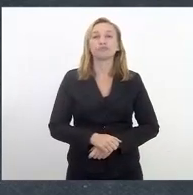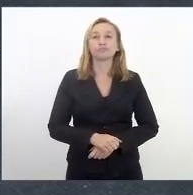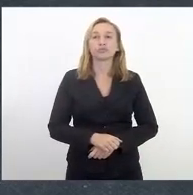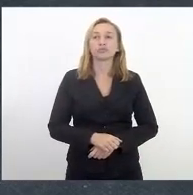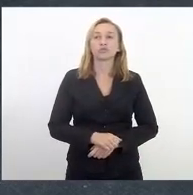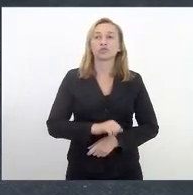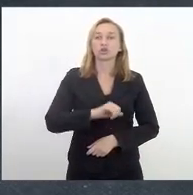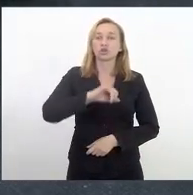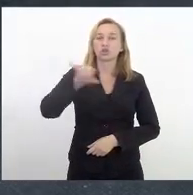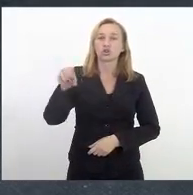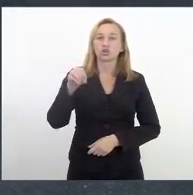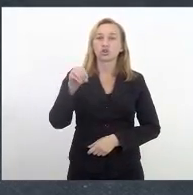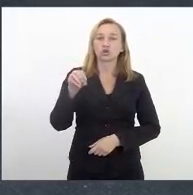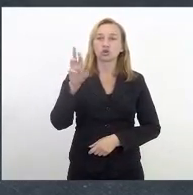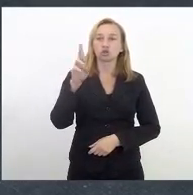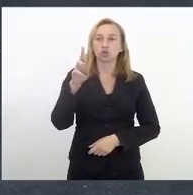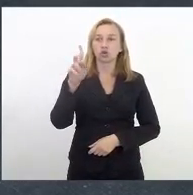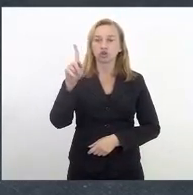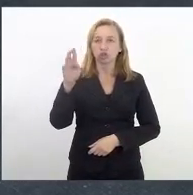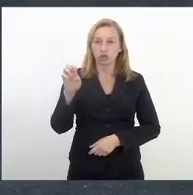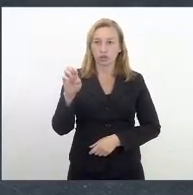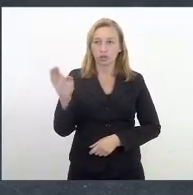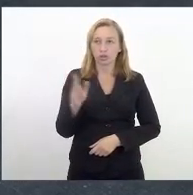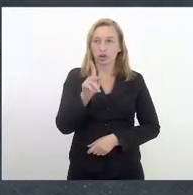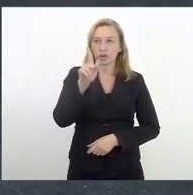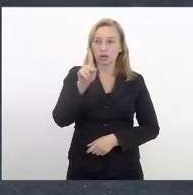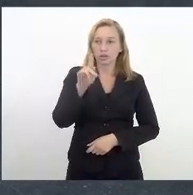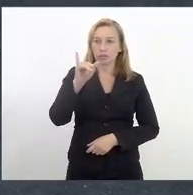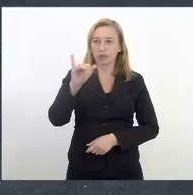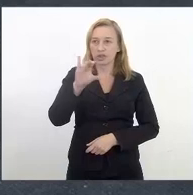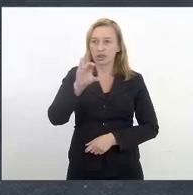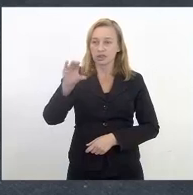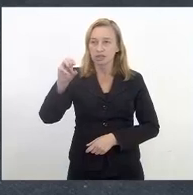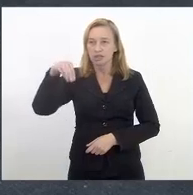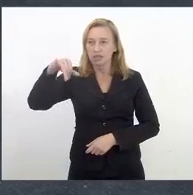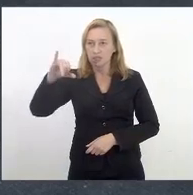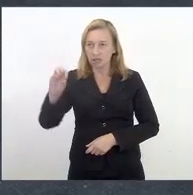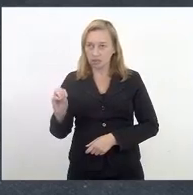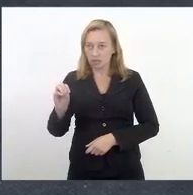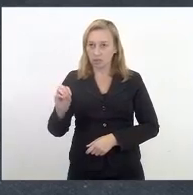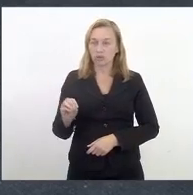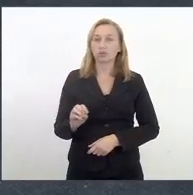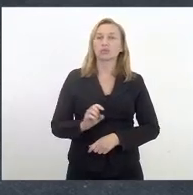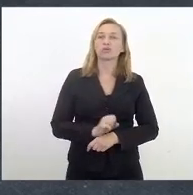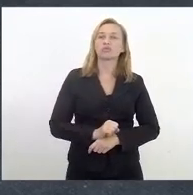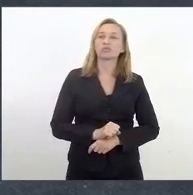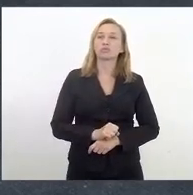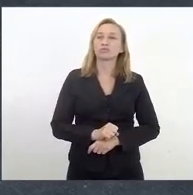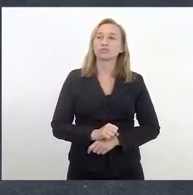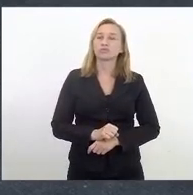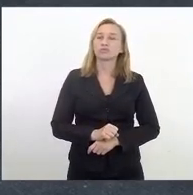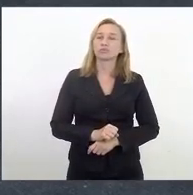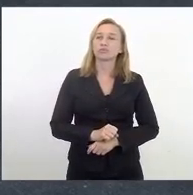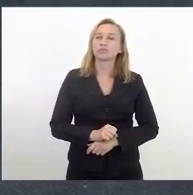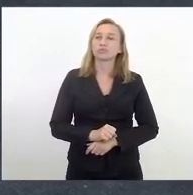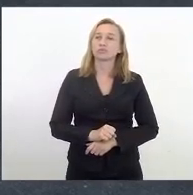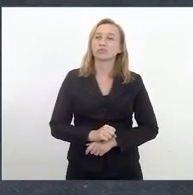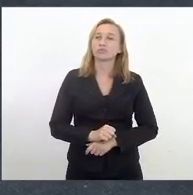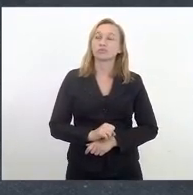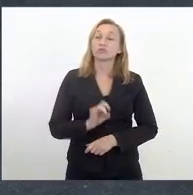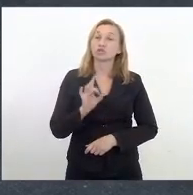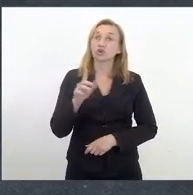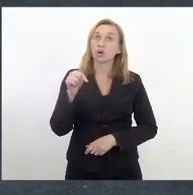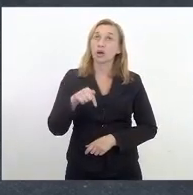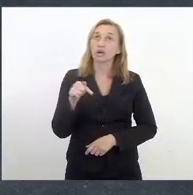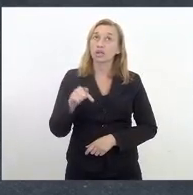e o Jorge picciani o e praticamente para aquisição desse prédio o que só